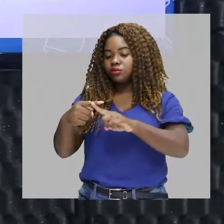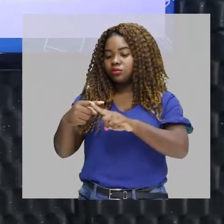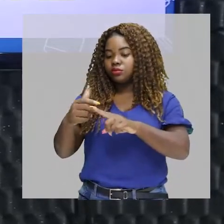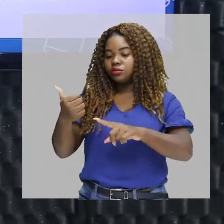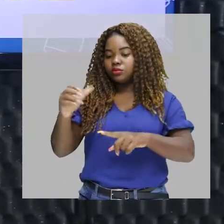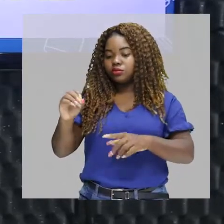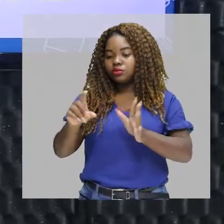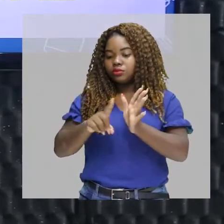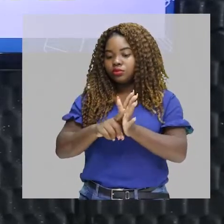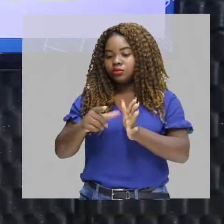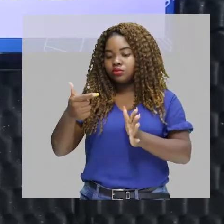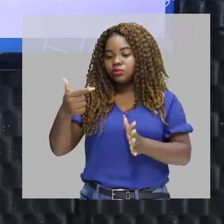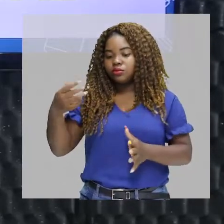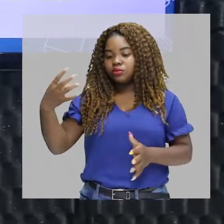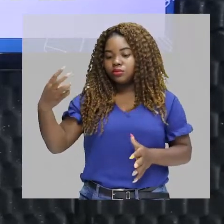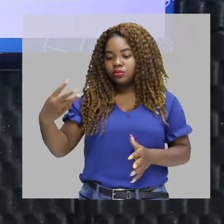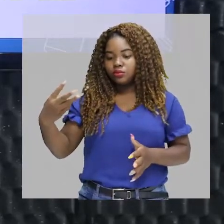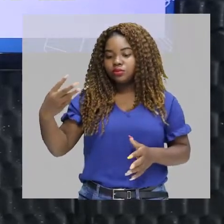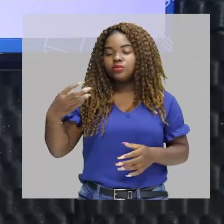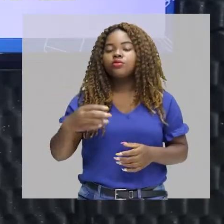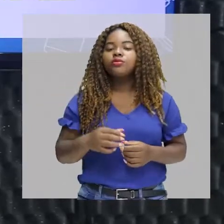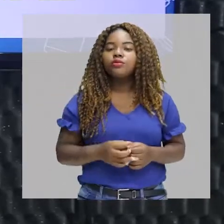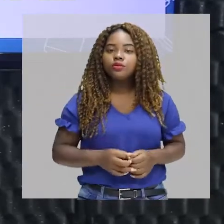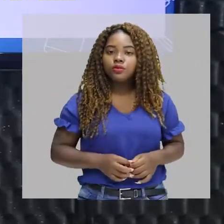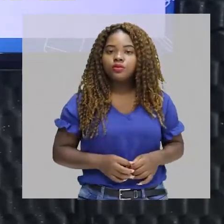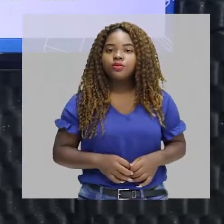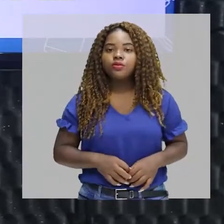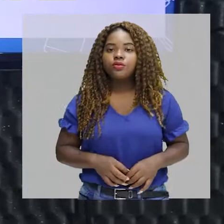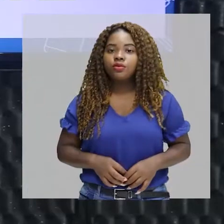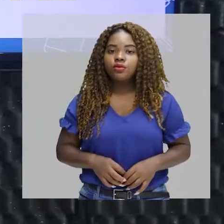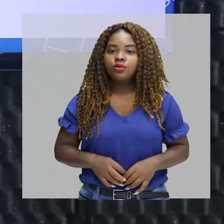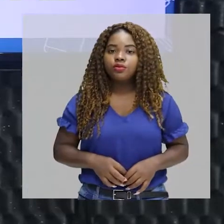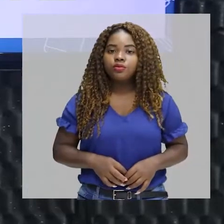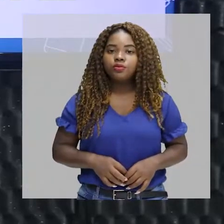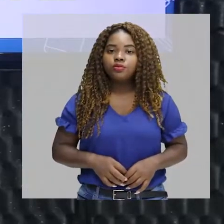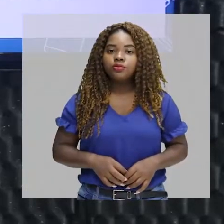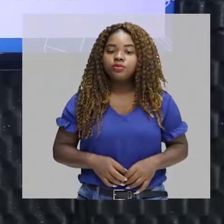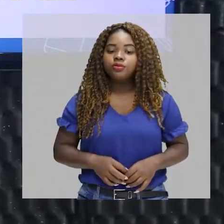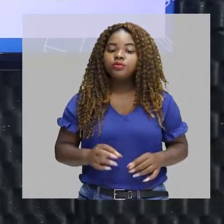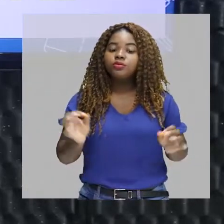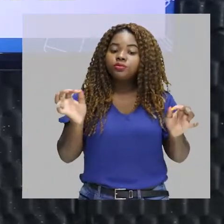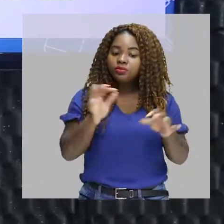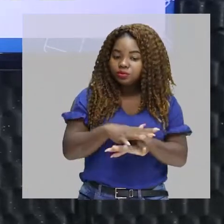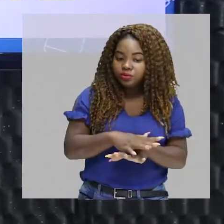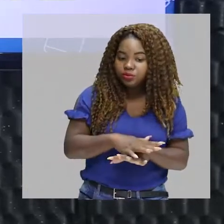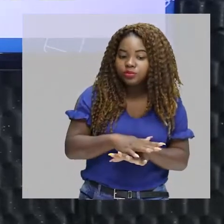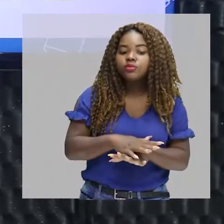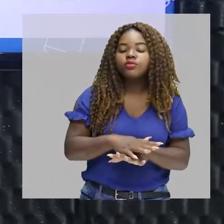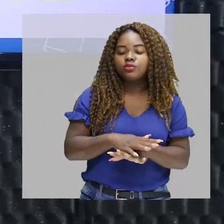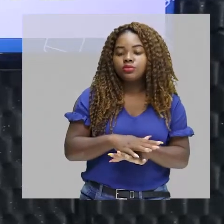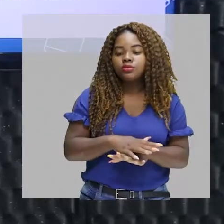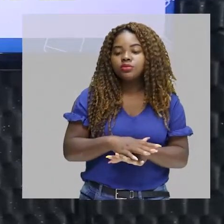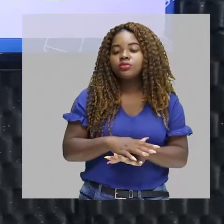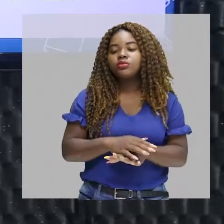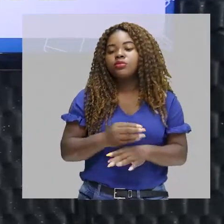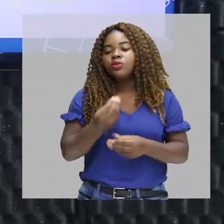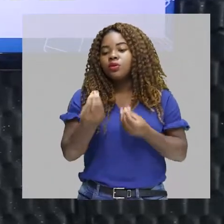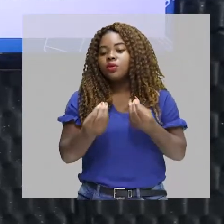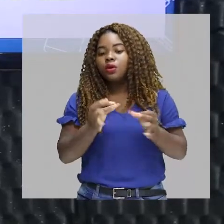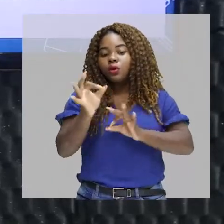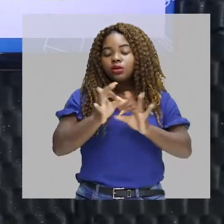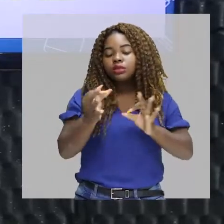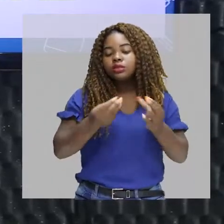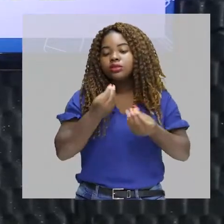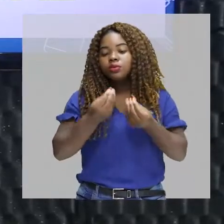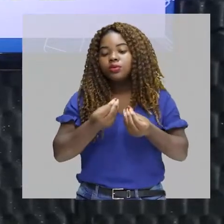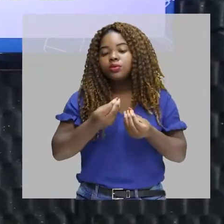1,33 vezes 10 elevado a menos 23 mol. Resolvemos a questão utilizando uma regra de 3 simples.